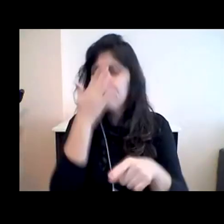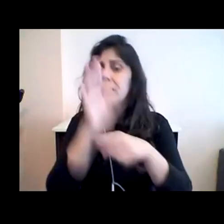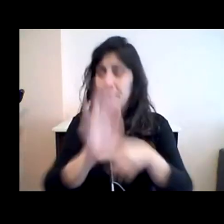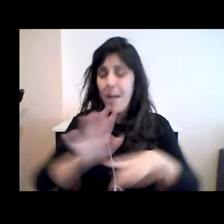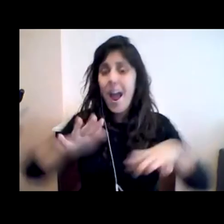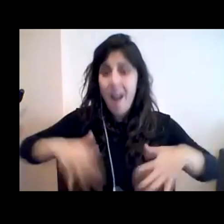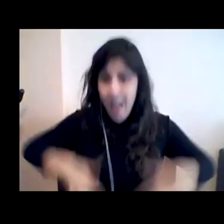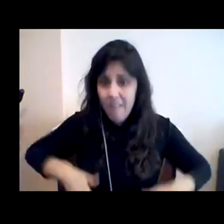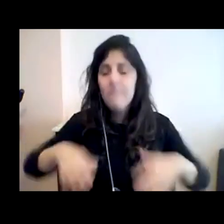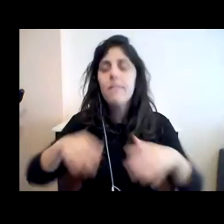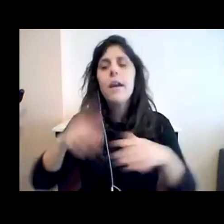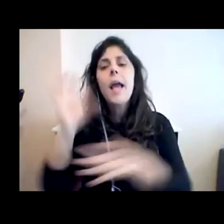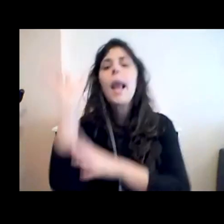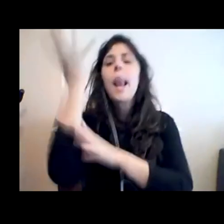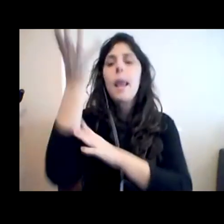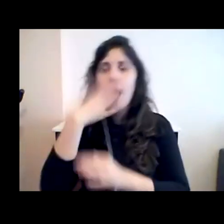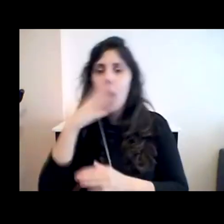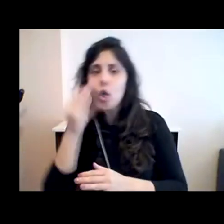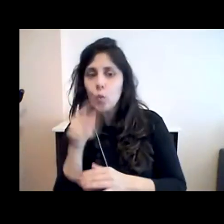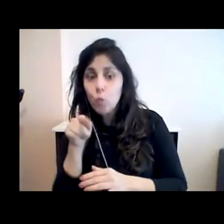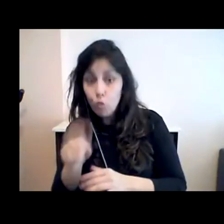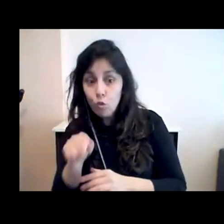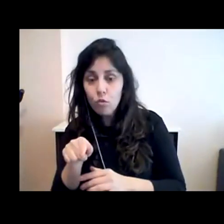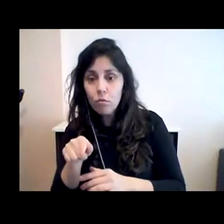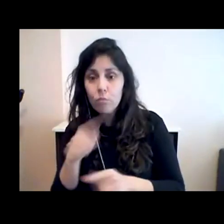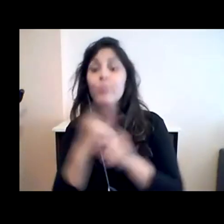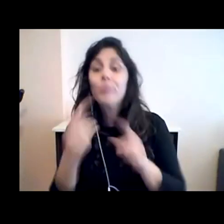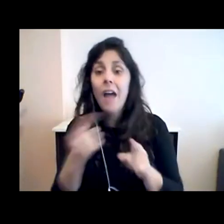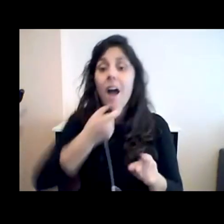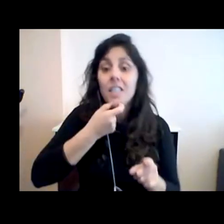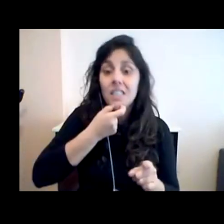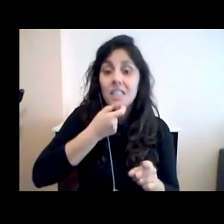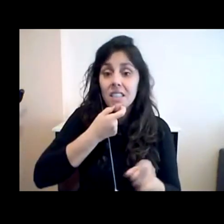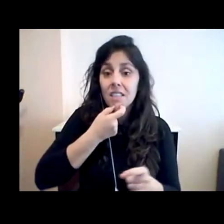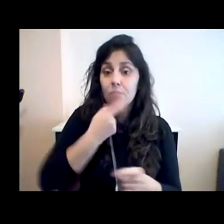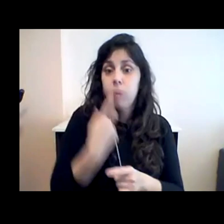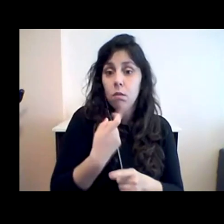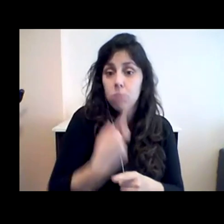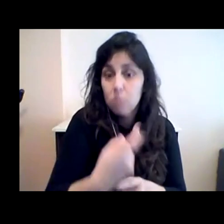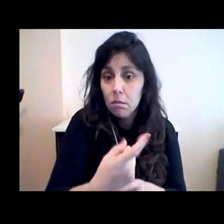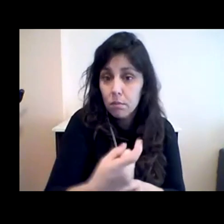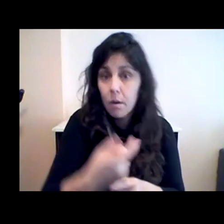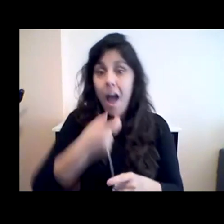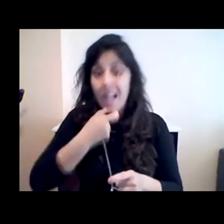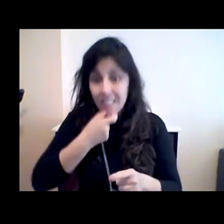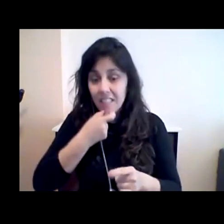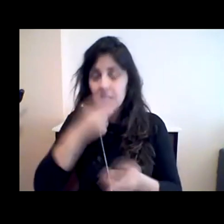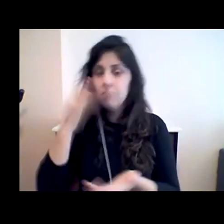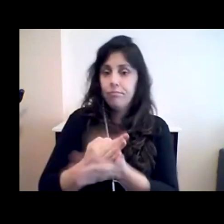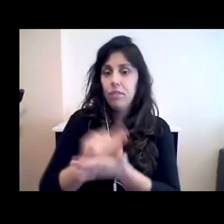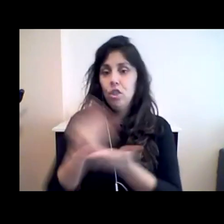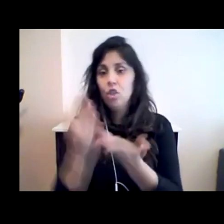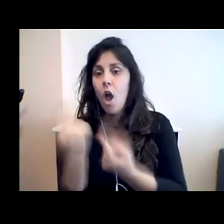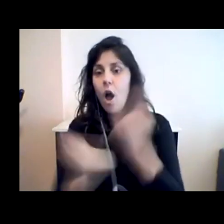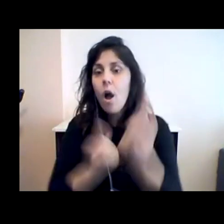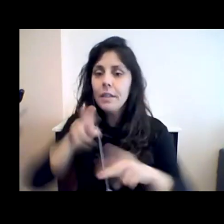do princípio que um aluno que faltar um determinado número de aulas, mesmo que escassem algumas cadeiras em algumas unidades